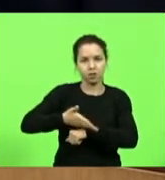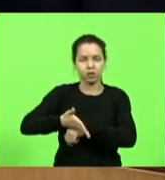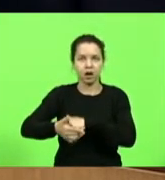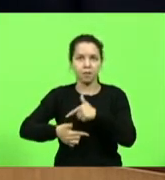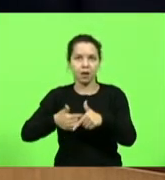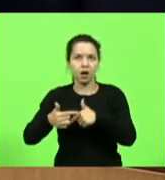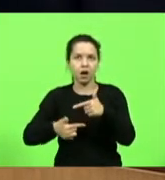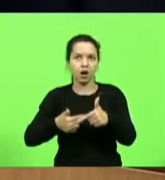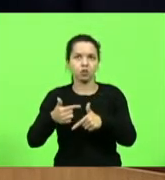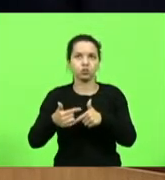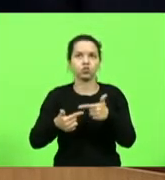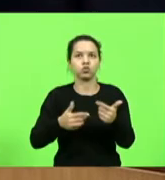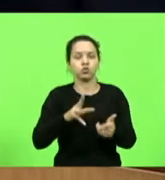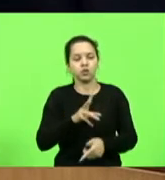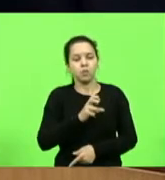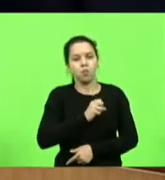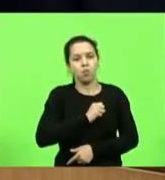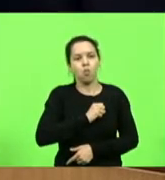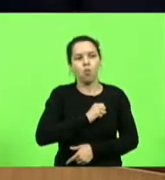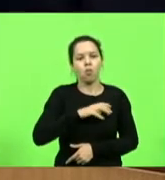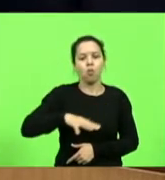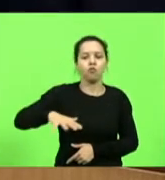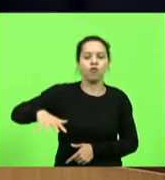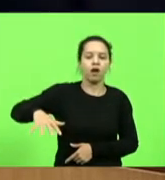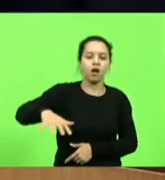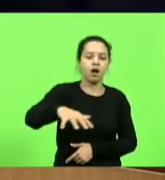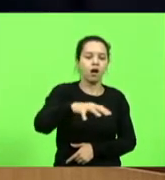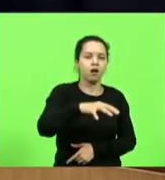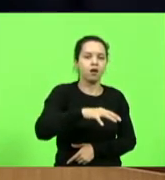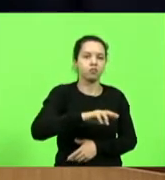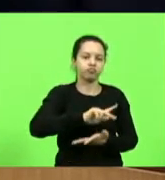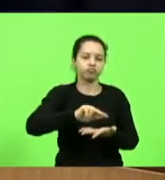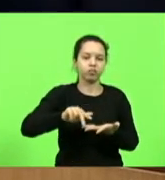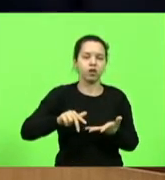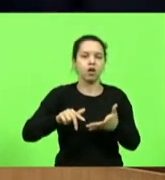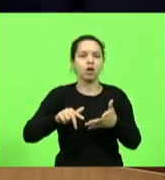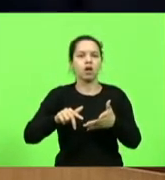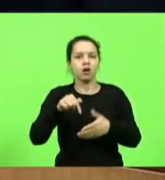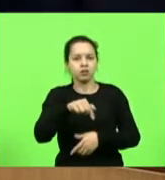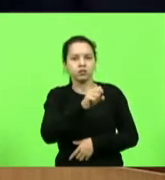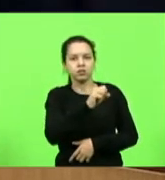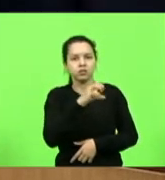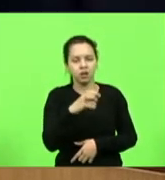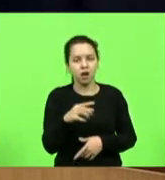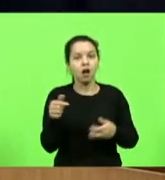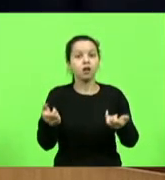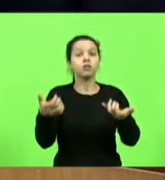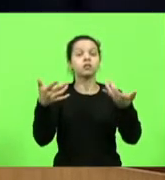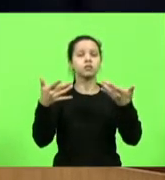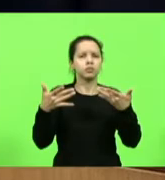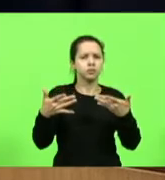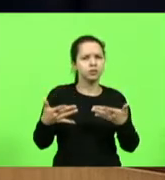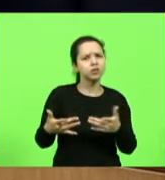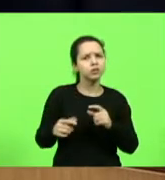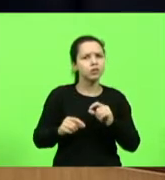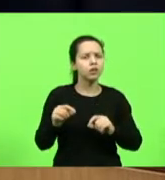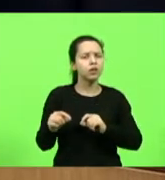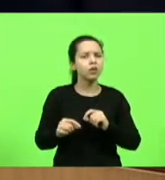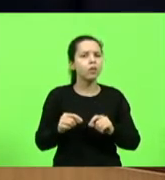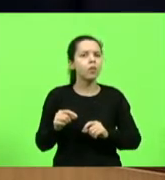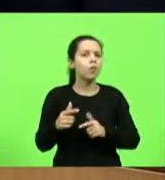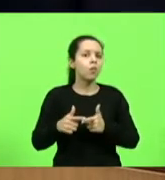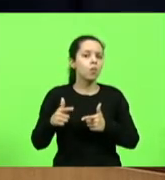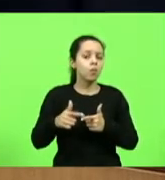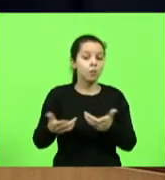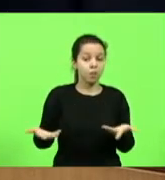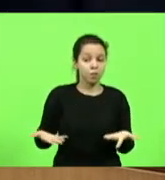nas diversas regiões de Santa Catarina, que nos relataram a situação